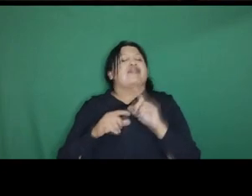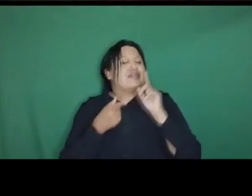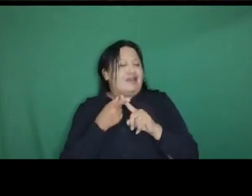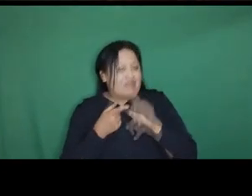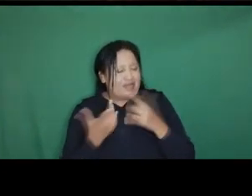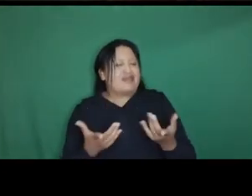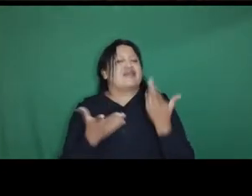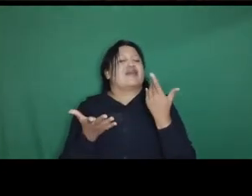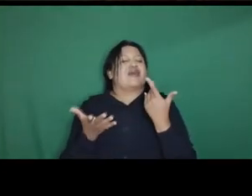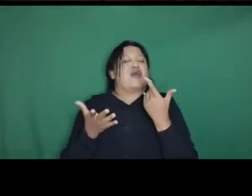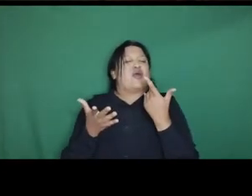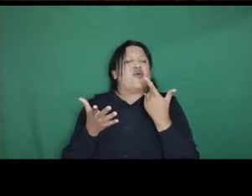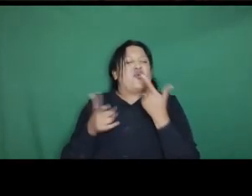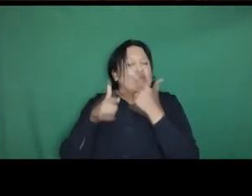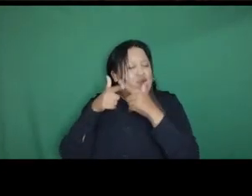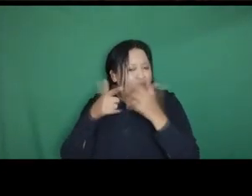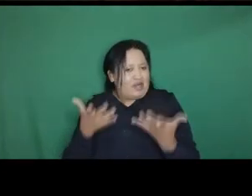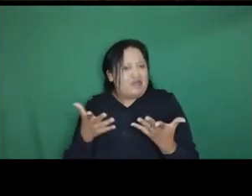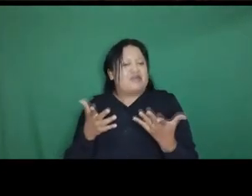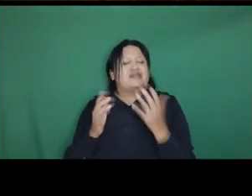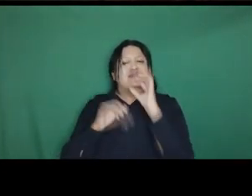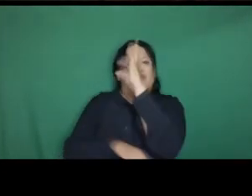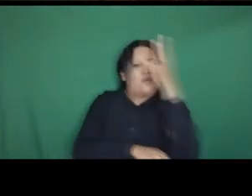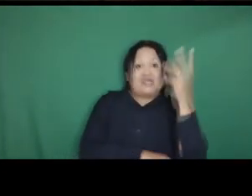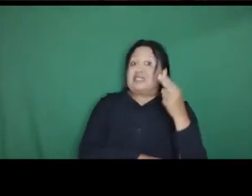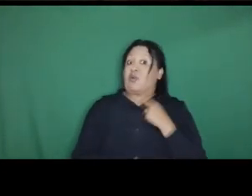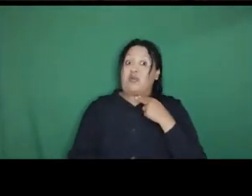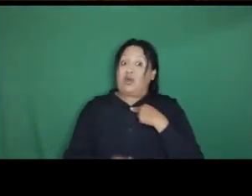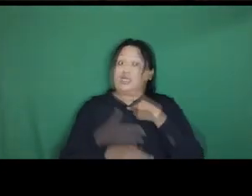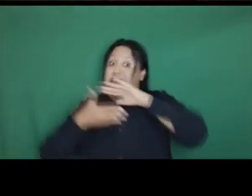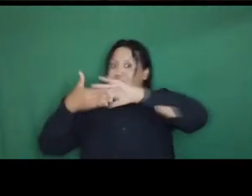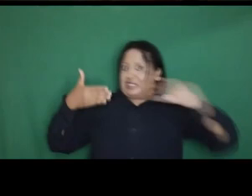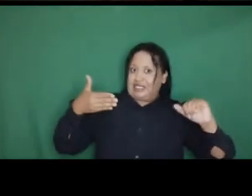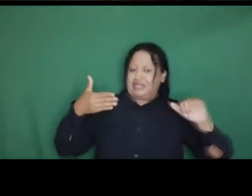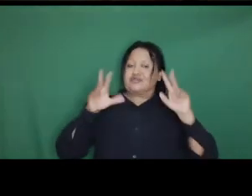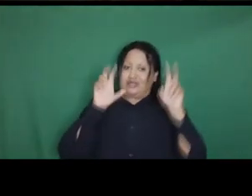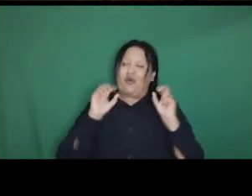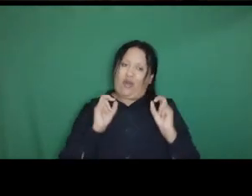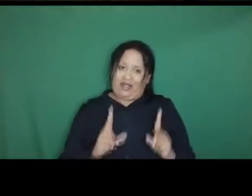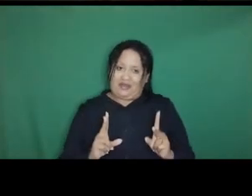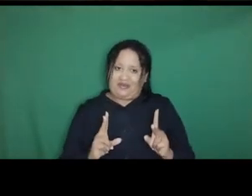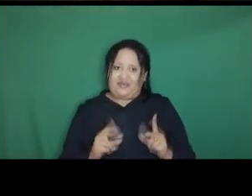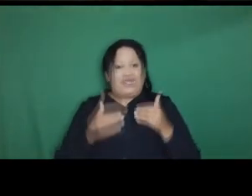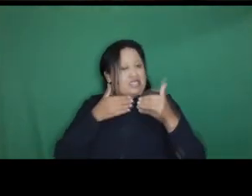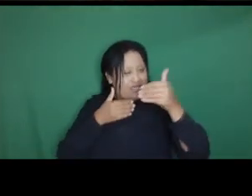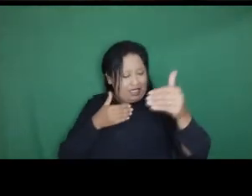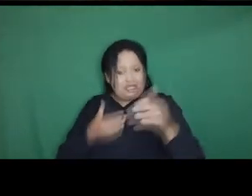logicamente também a questão ambiental que não pode sair do nosso foco de abordagem